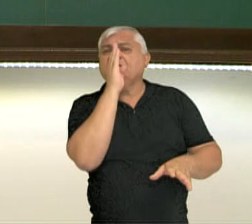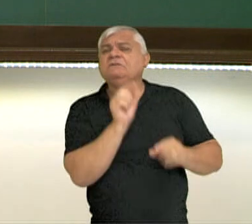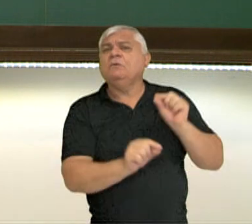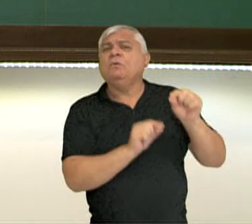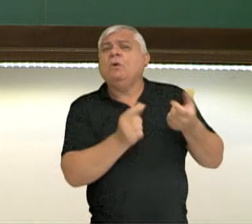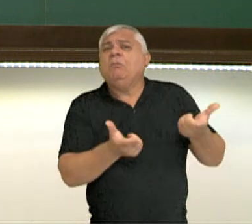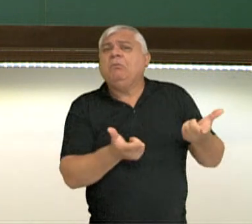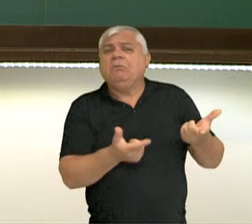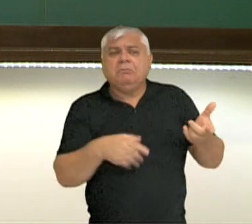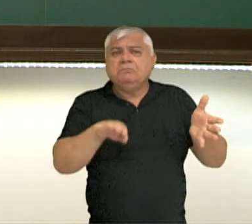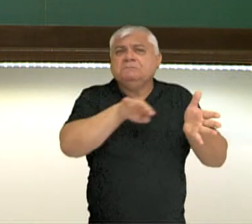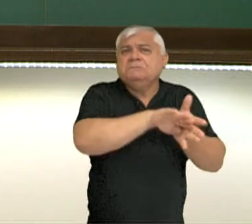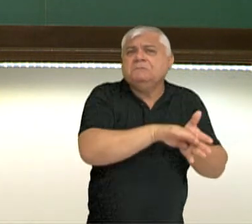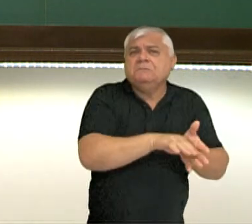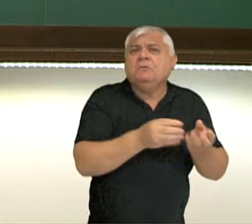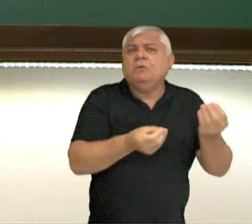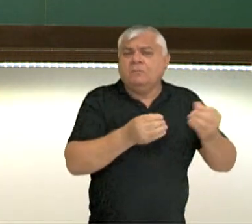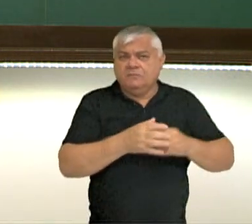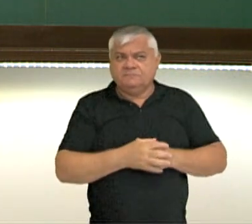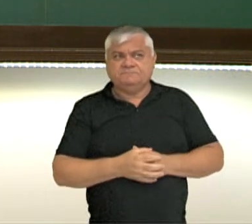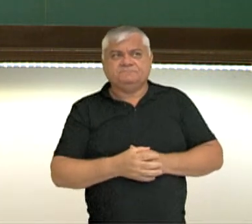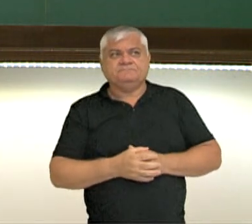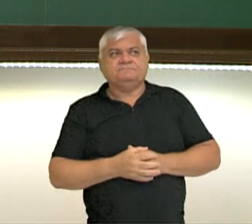que maneira chegaram ao Brasil.